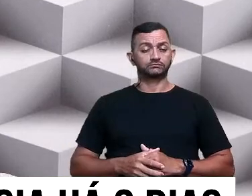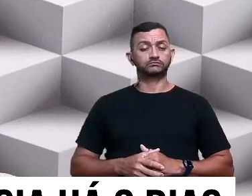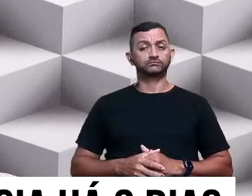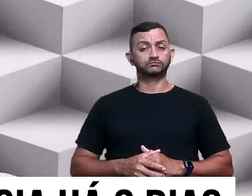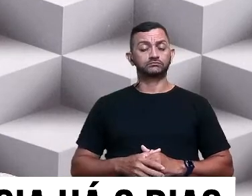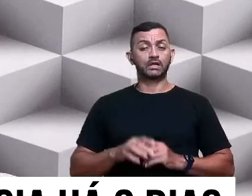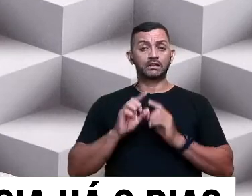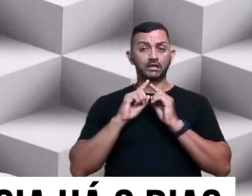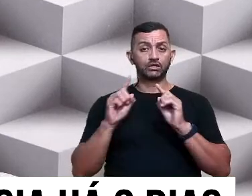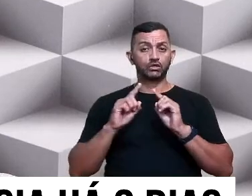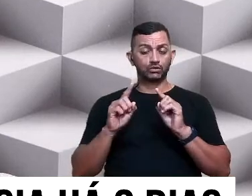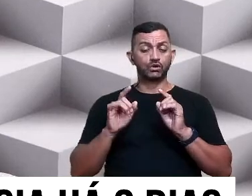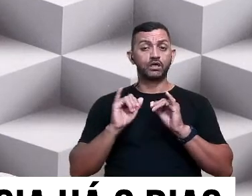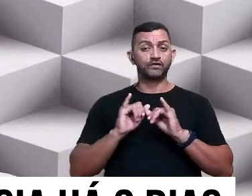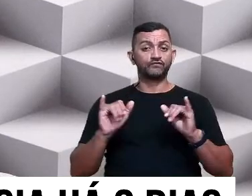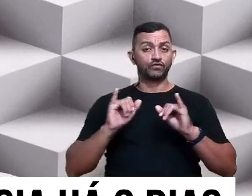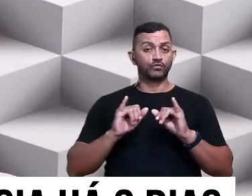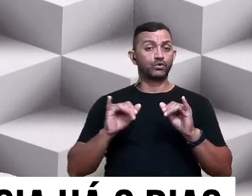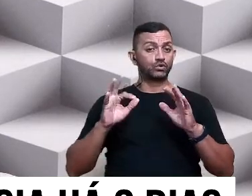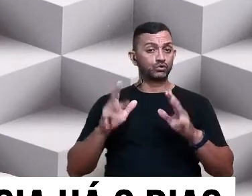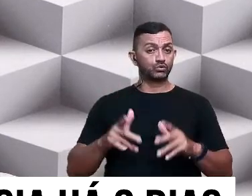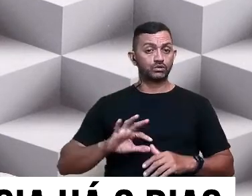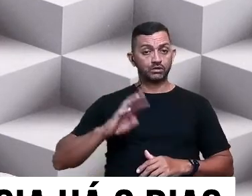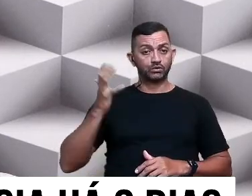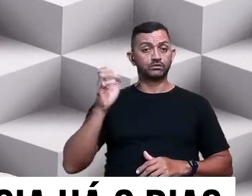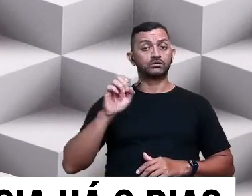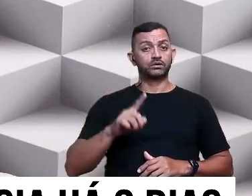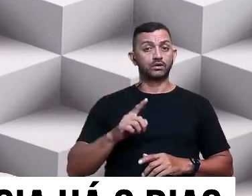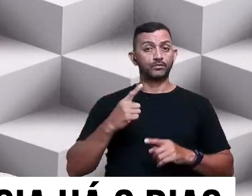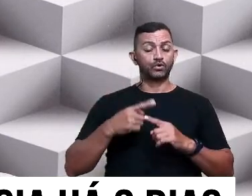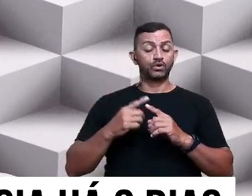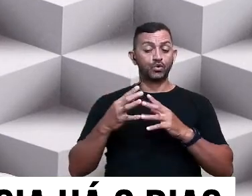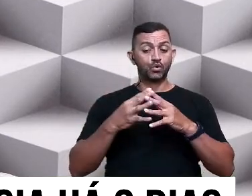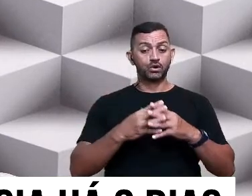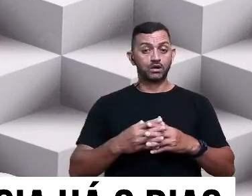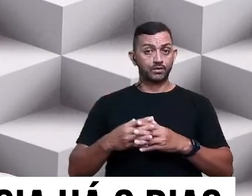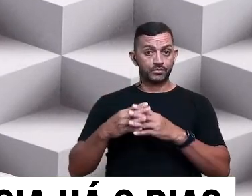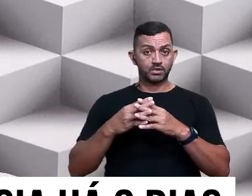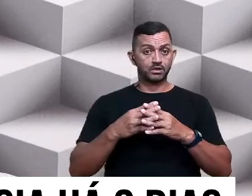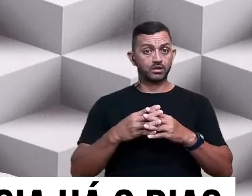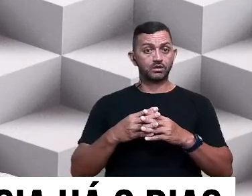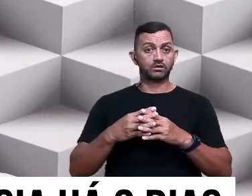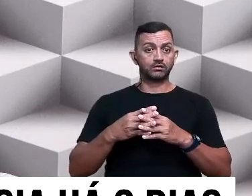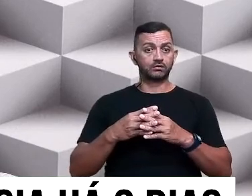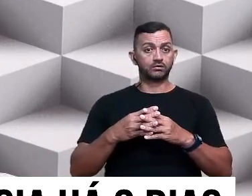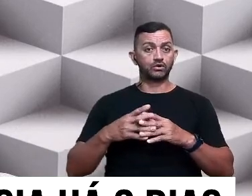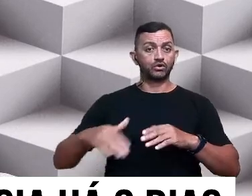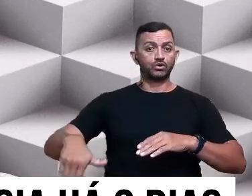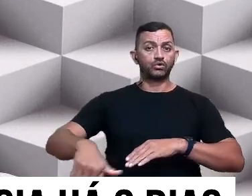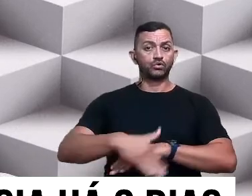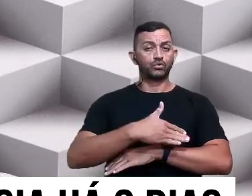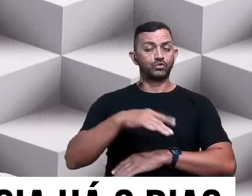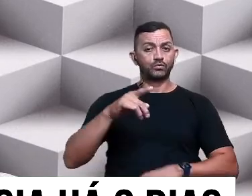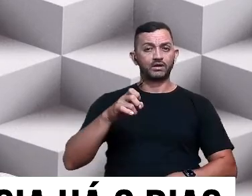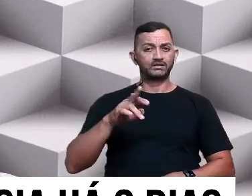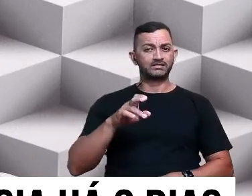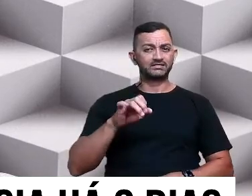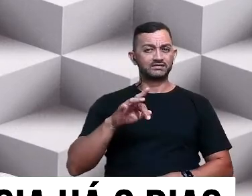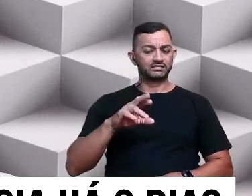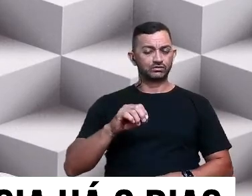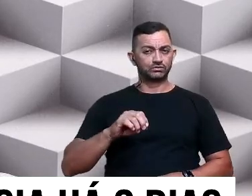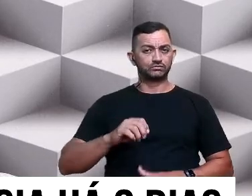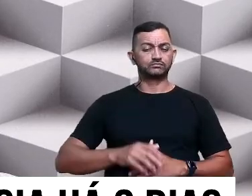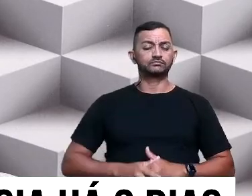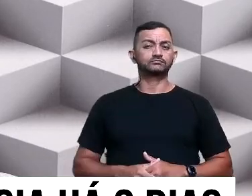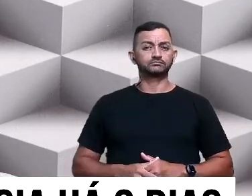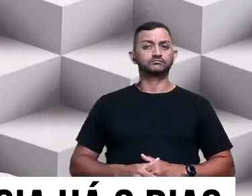situação, passando a denúncia, e ela informou que isso tudo, gente, aconteceu porque um caminhão passou na rua. Isso foi no, na rua Padre Cícero,